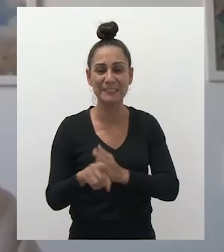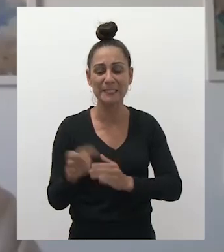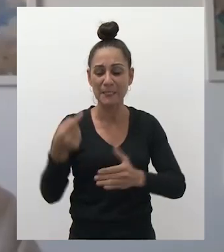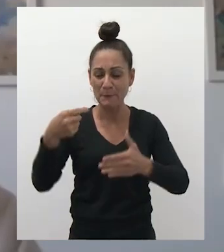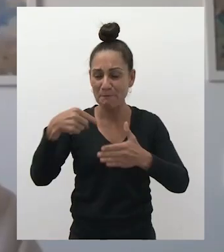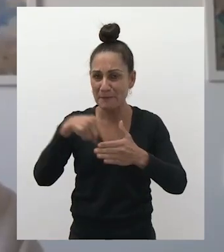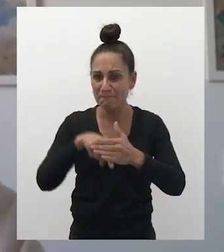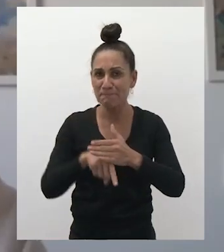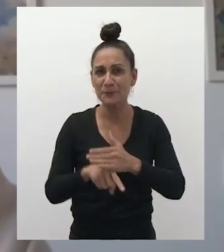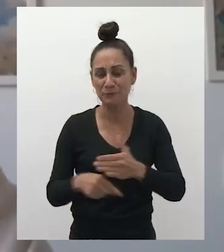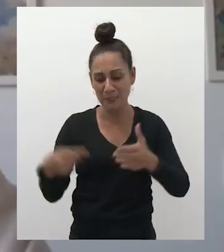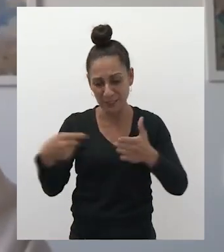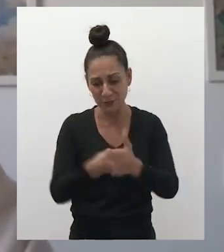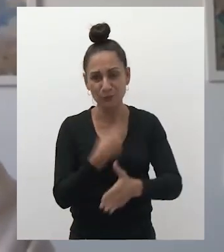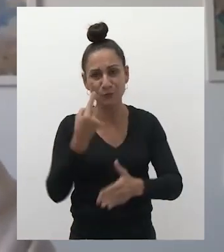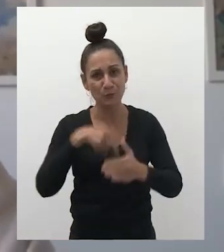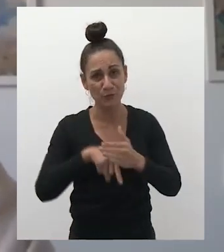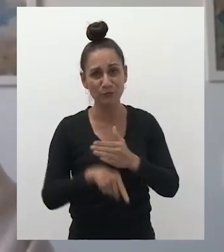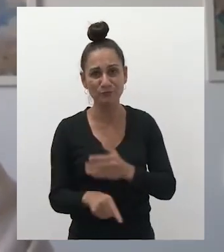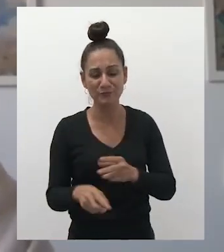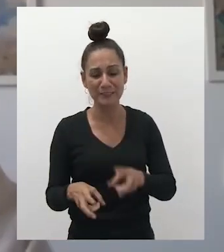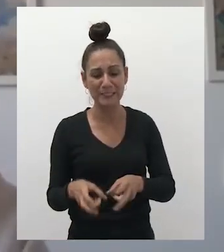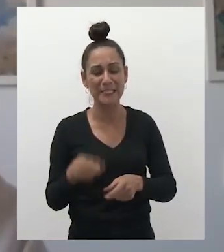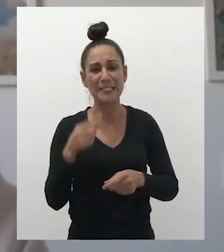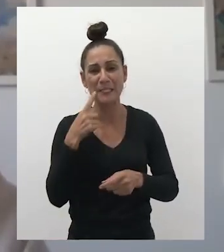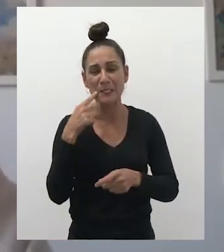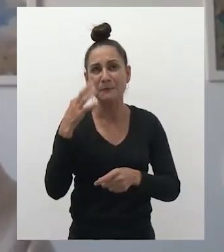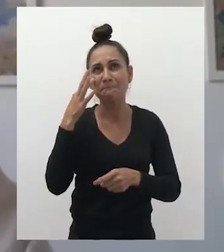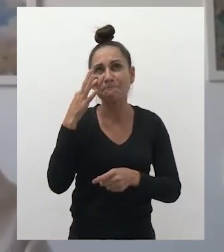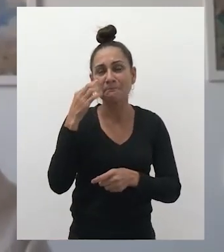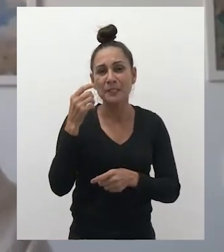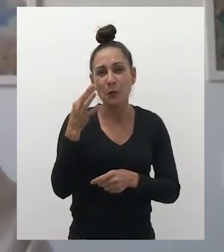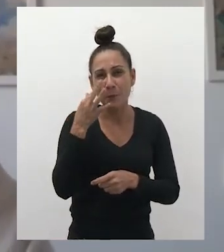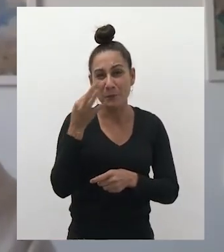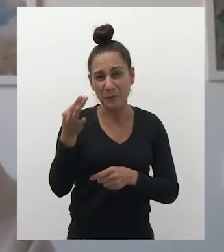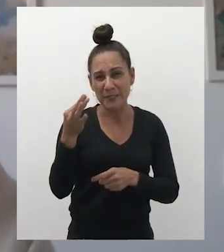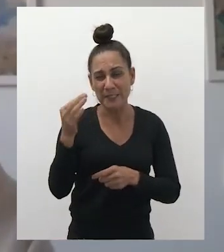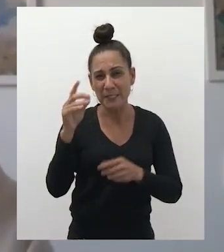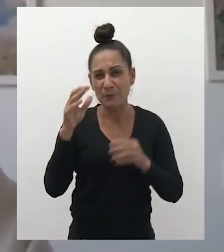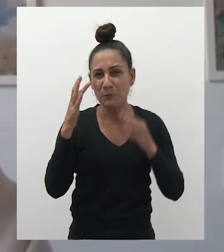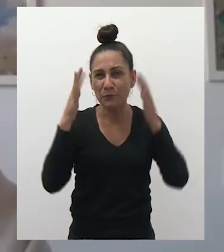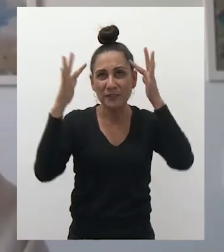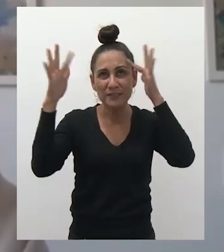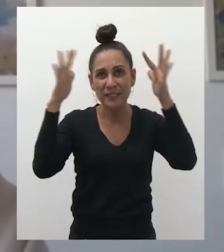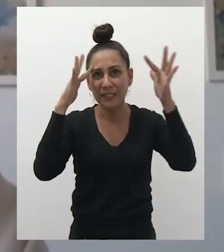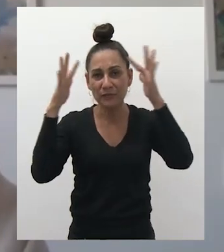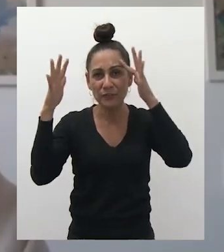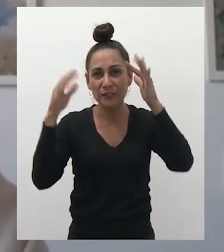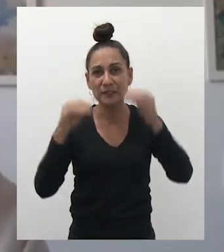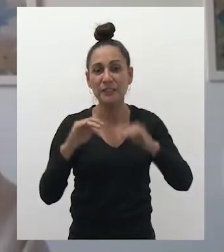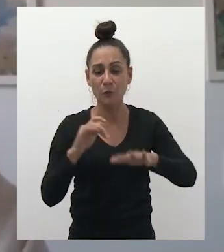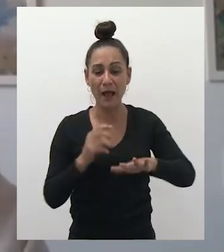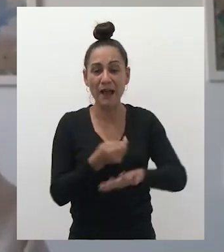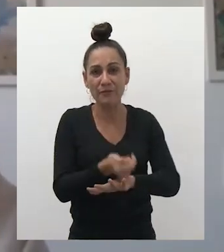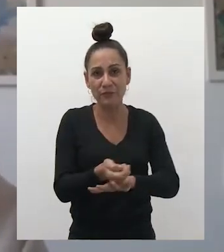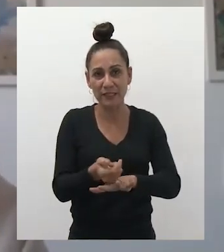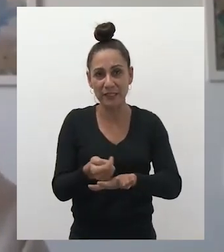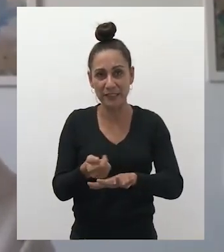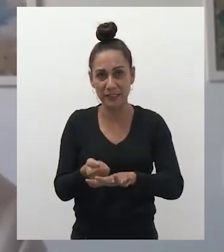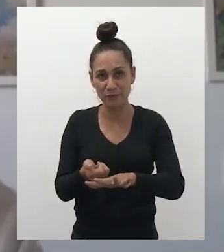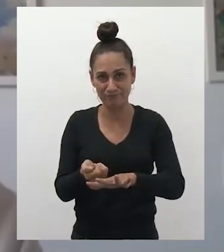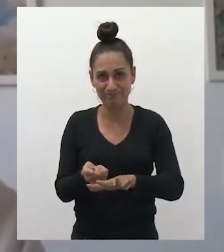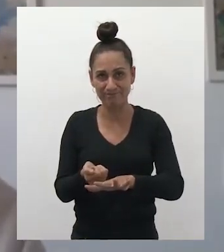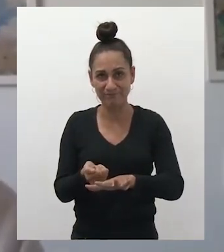profunda, né? Assim, que nos desperta profundas reflexões. O combate à fake news é, da mesma